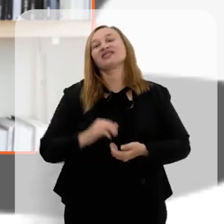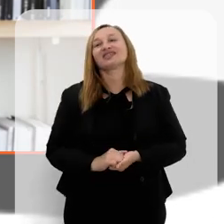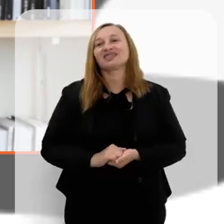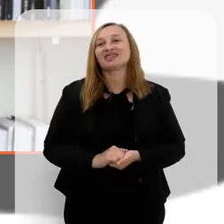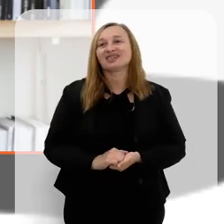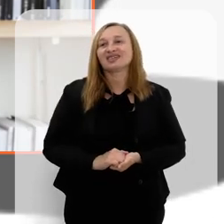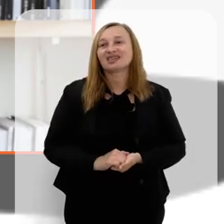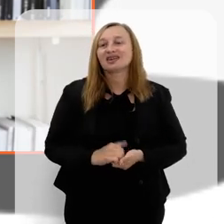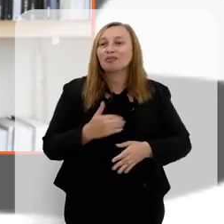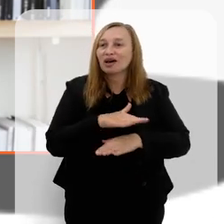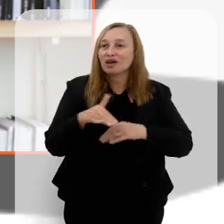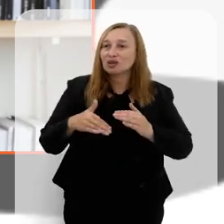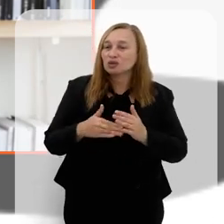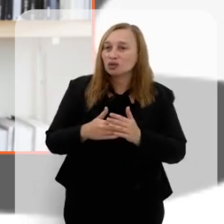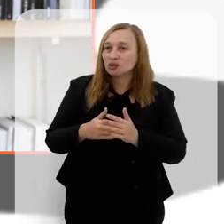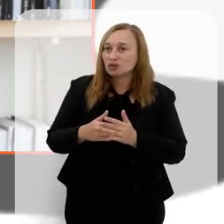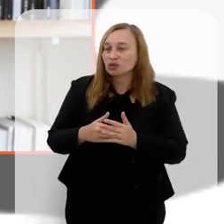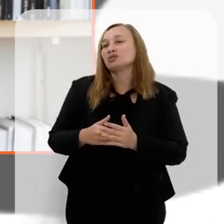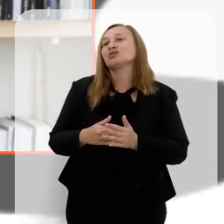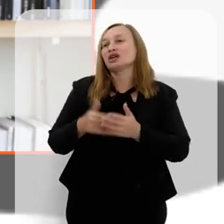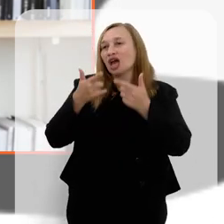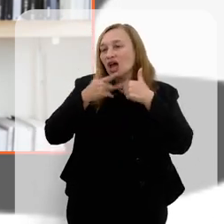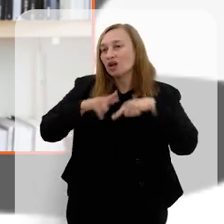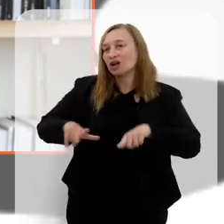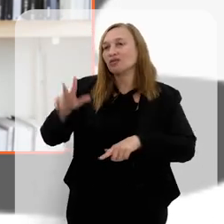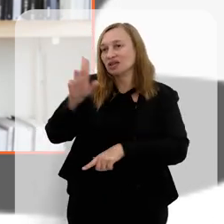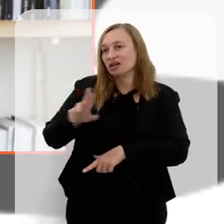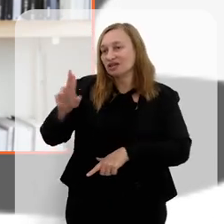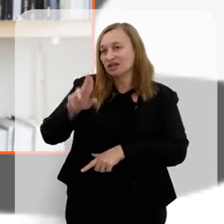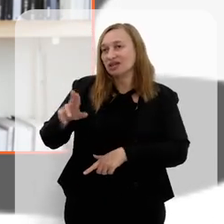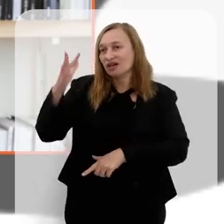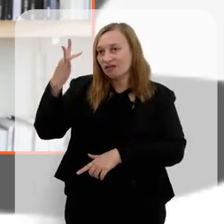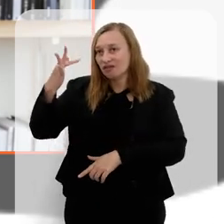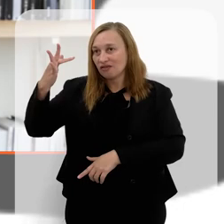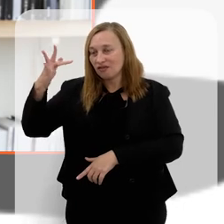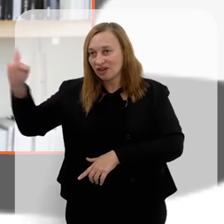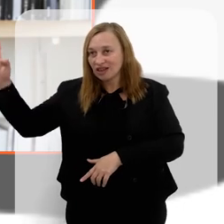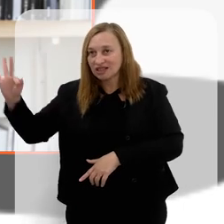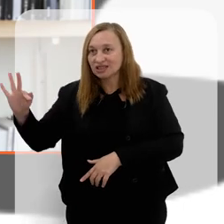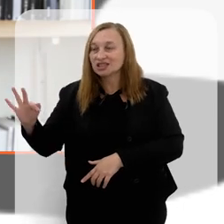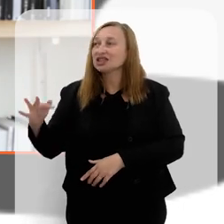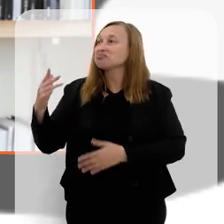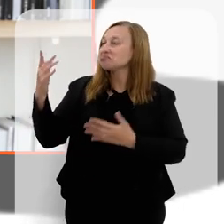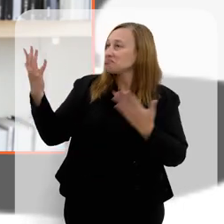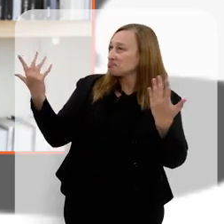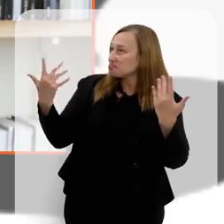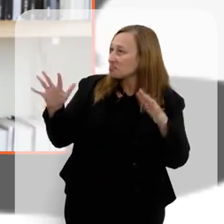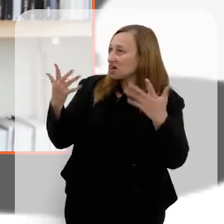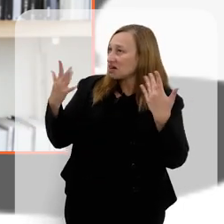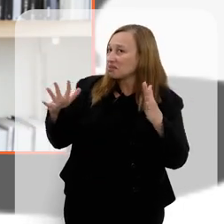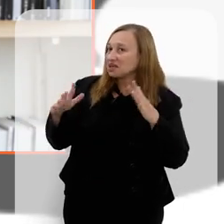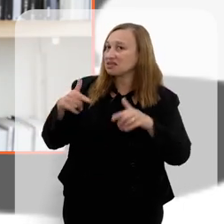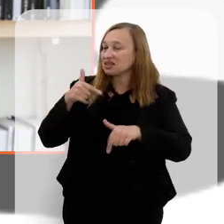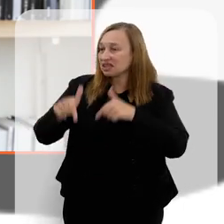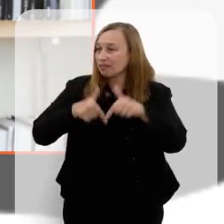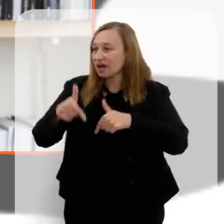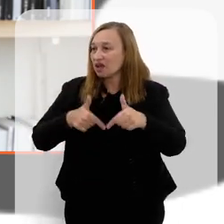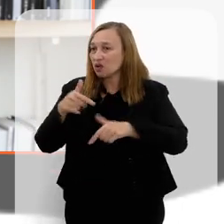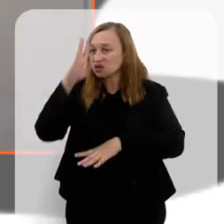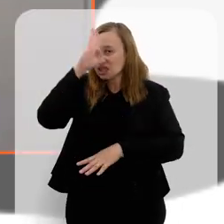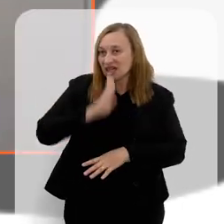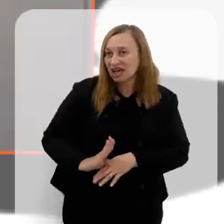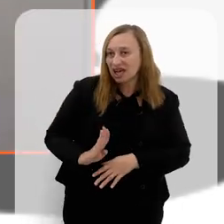toda a francofonia. Que orgulho de você, Liliana, essa brasileira abençoada que trabalhou de graça pelo bem da